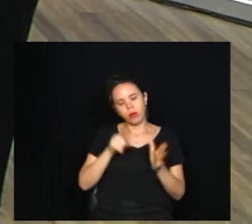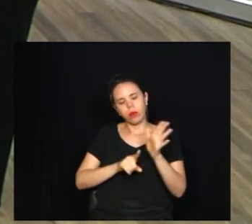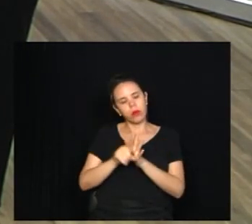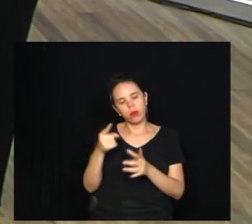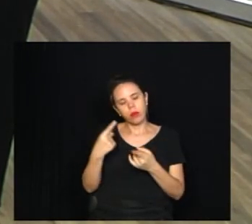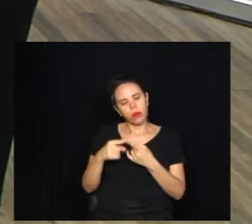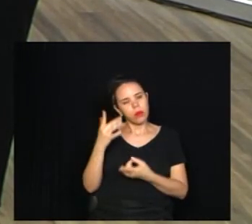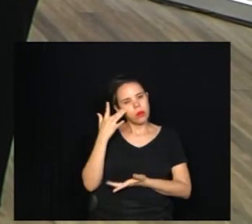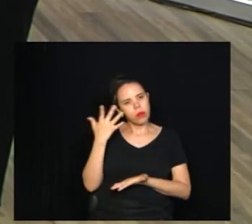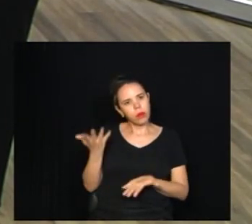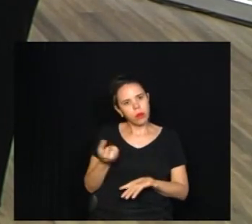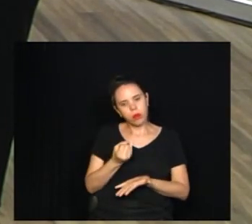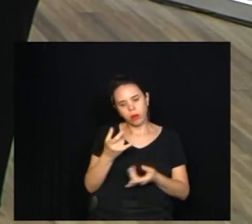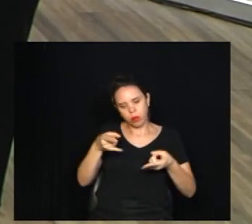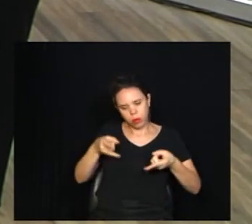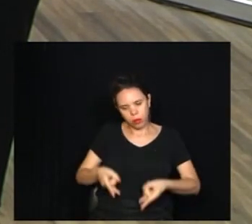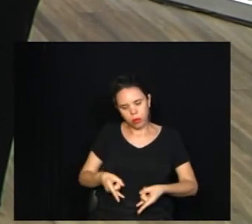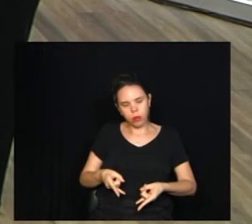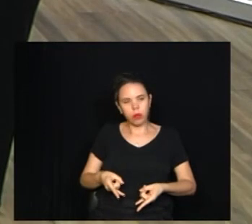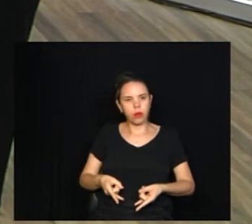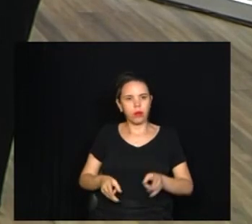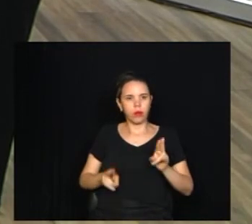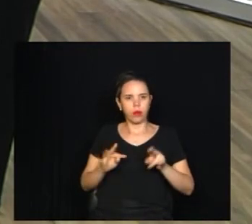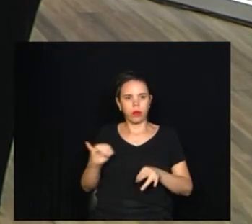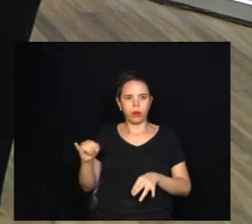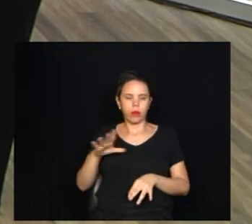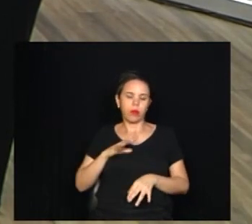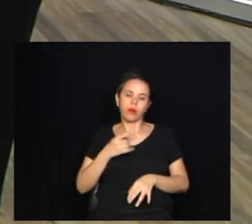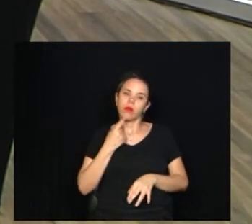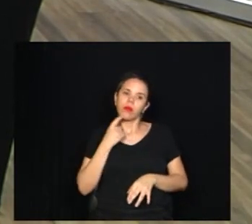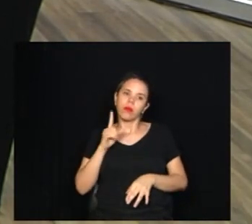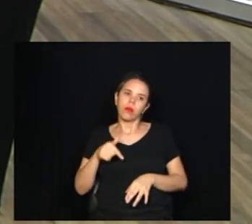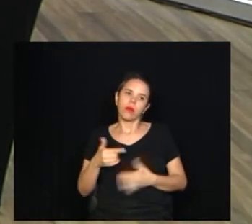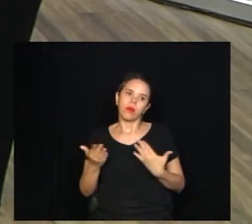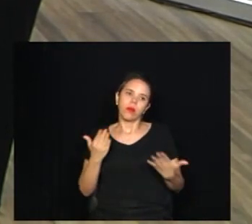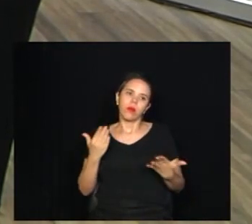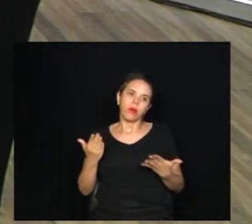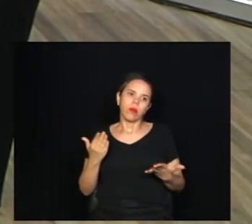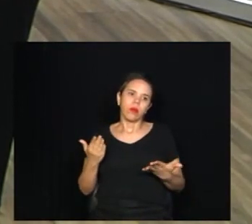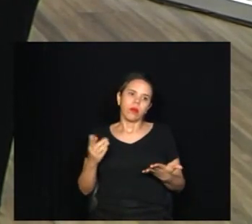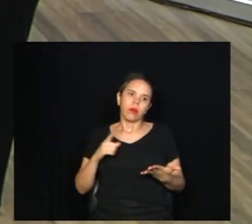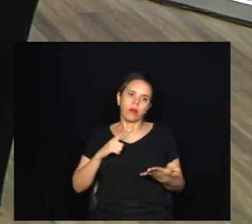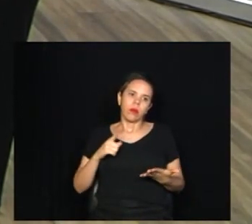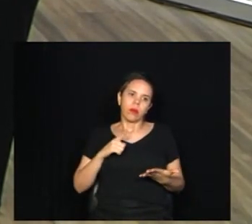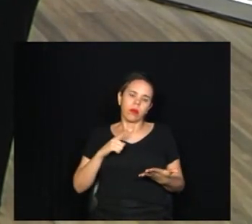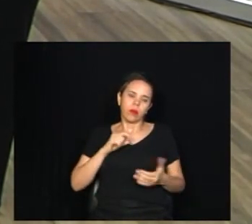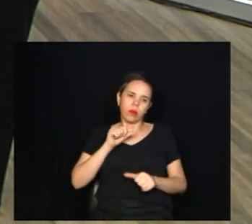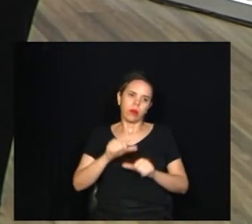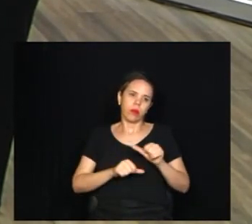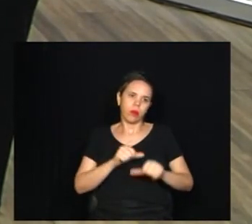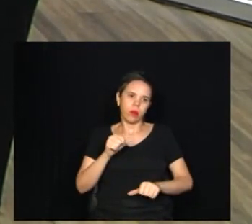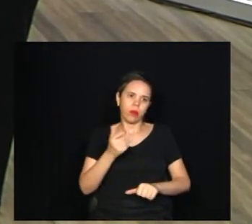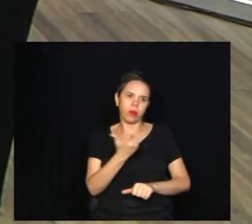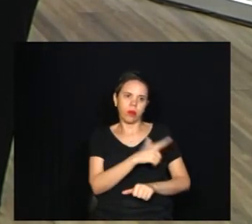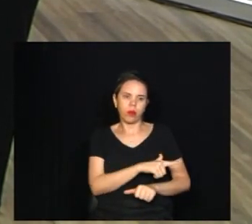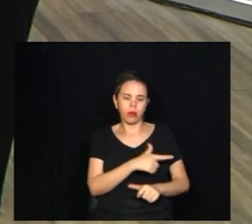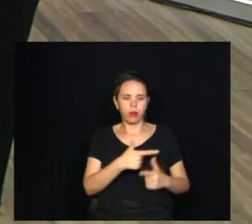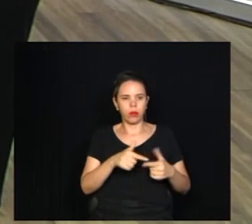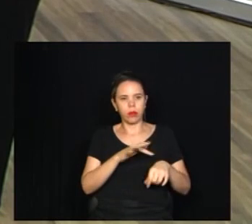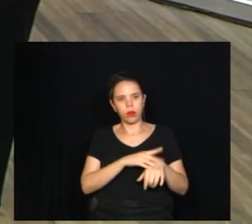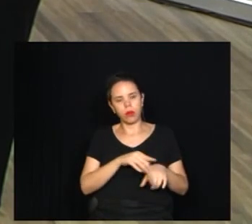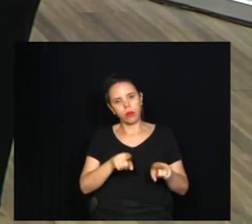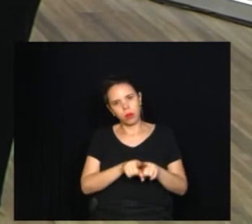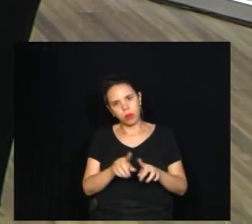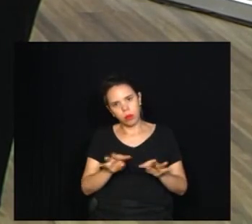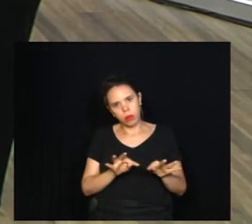perguntando isso? Taxa de ocupação de leitos de UTI na cidade de Campinas, a gente sabe que há aquela conversão para outras